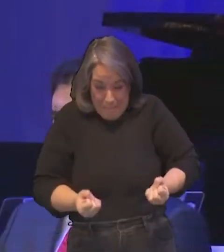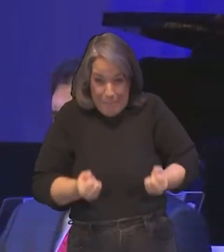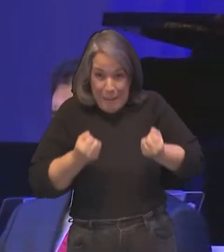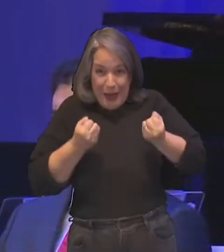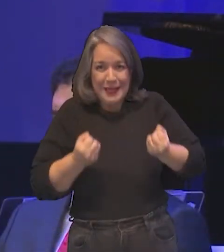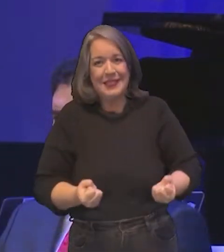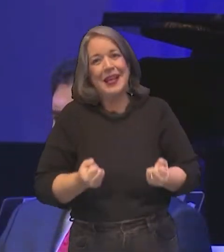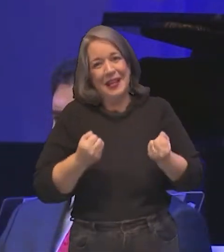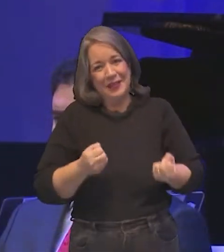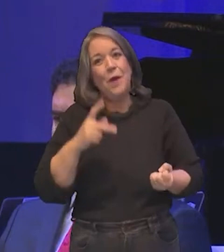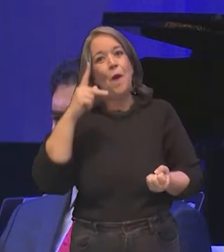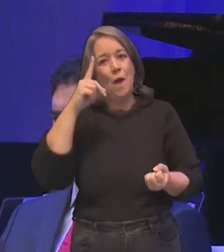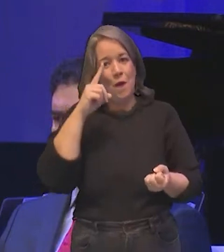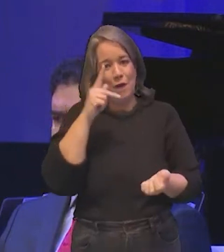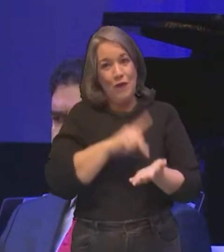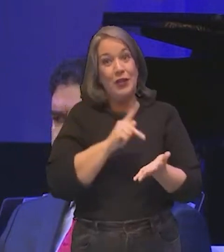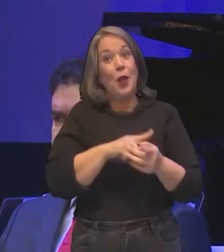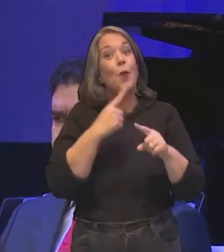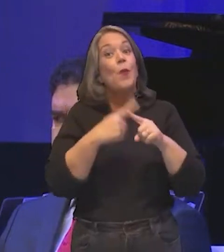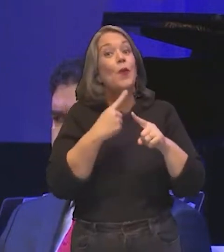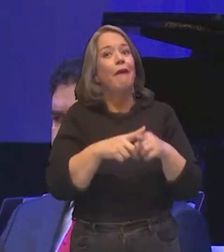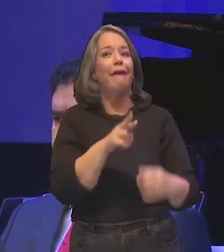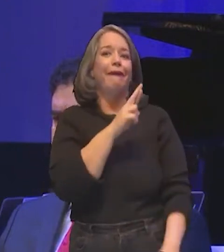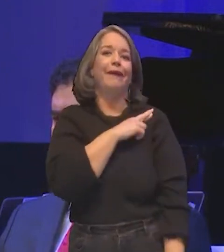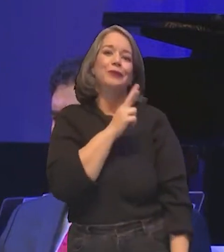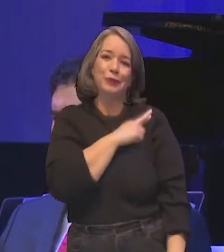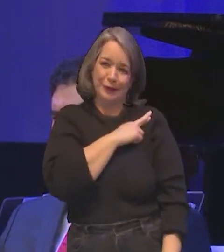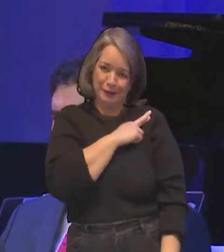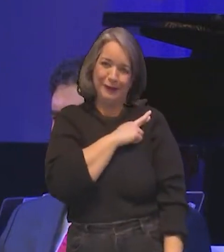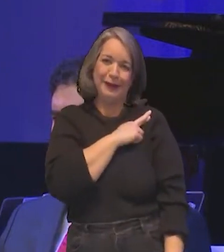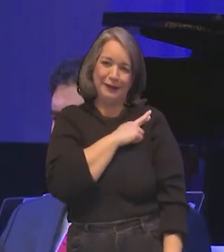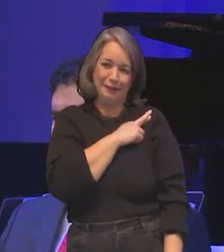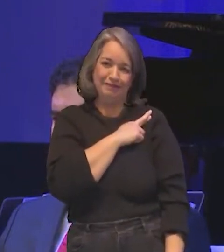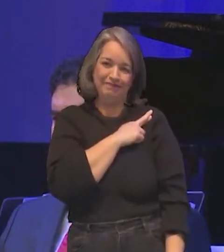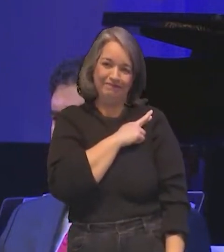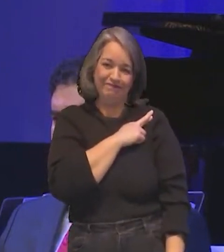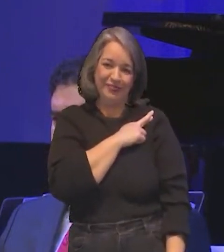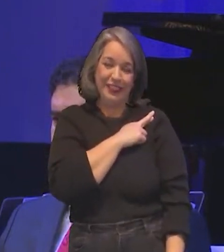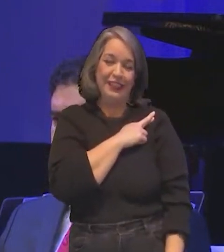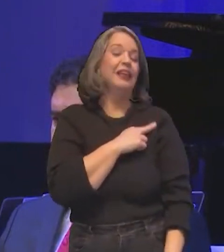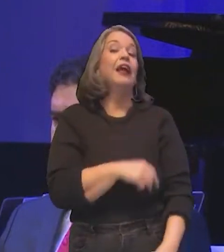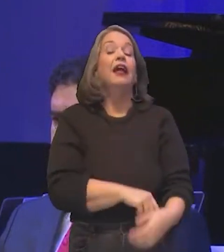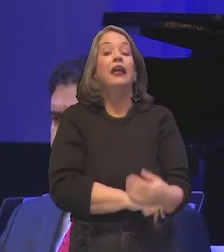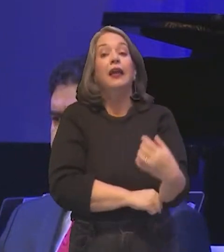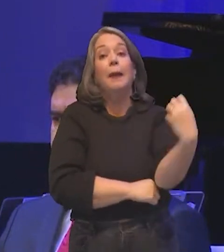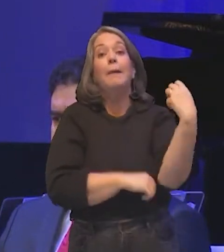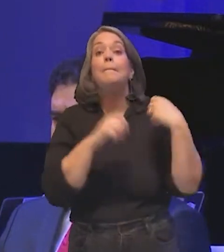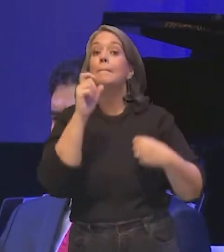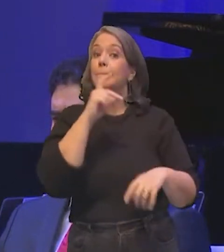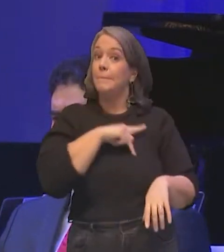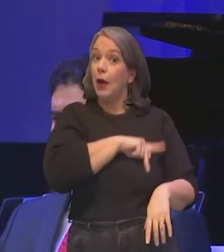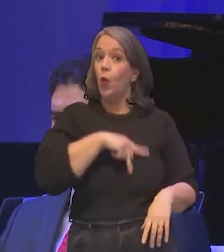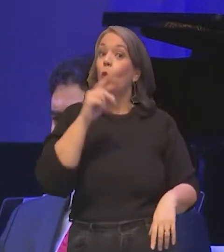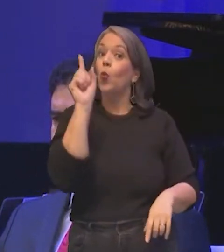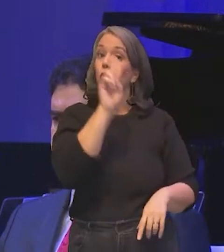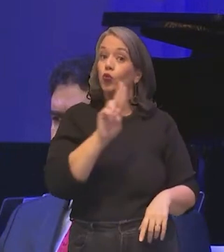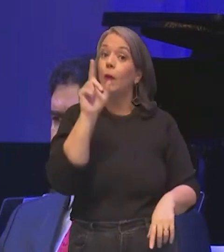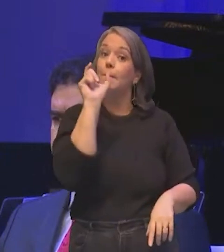Talvez essa palavra tenha um significado semelhante para nós. O que Paulo está dizendo aqui é